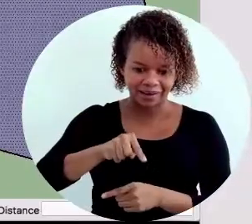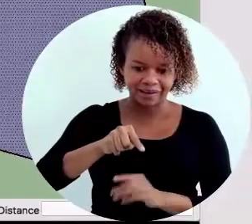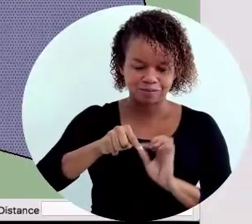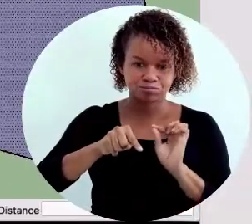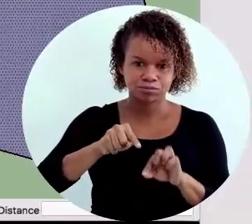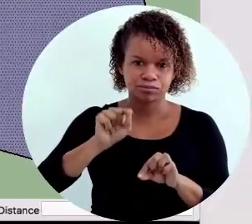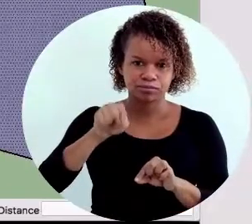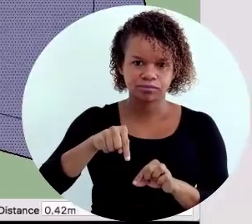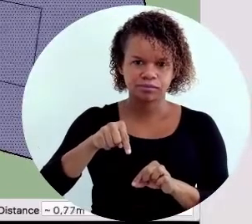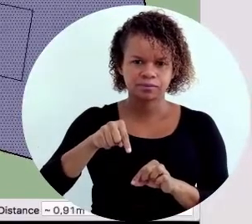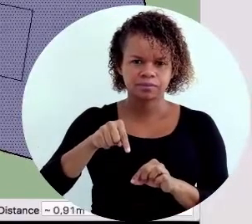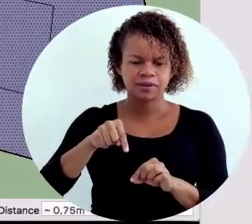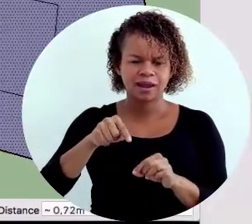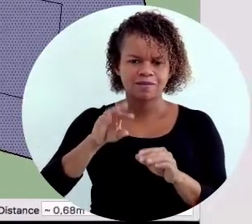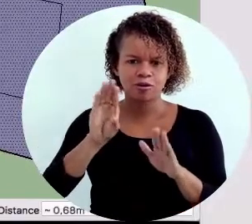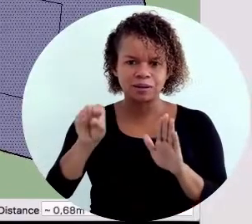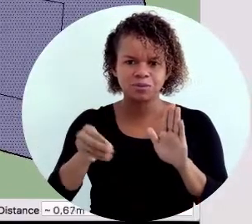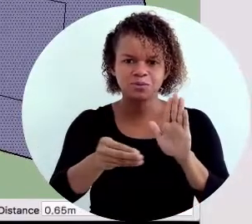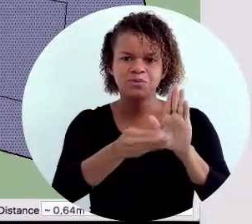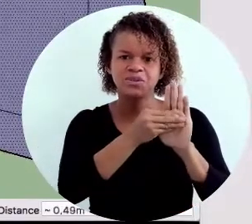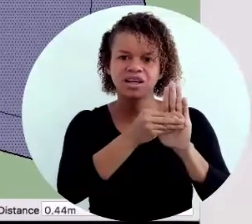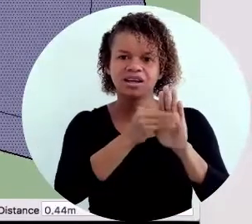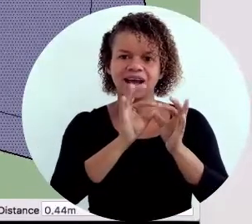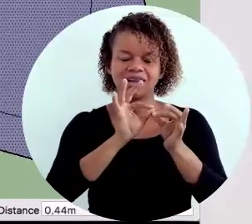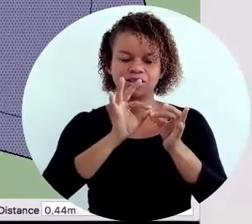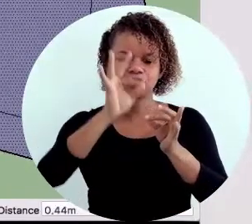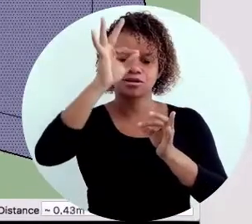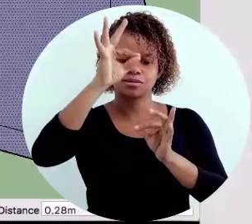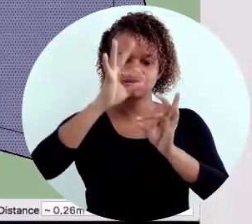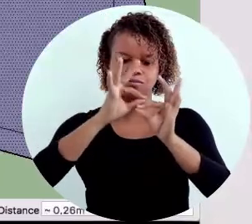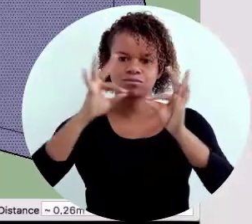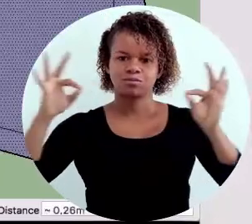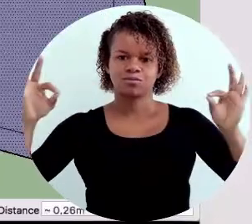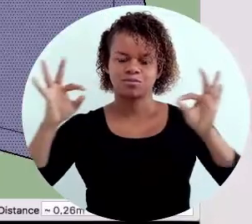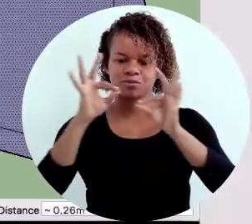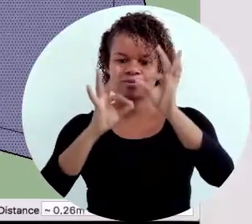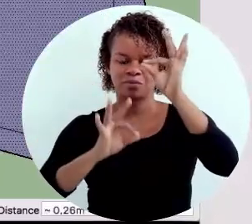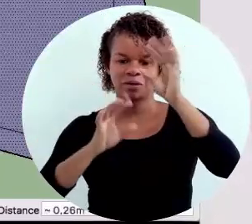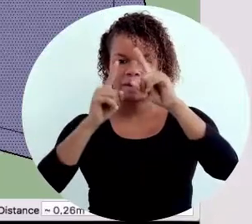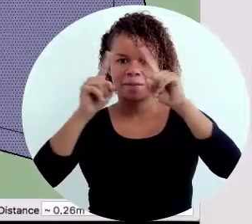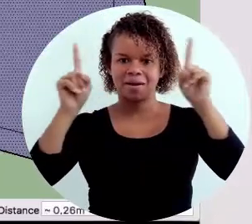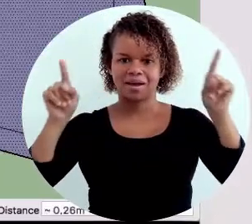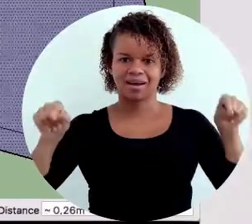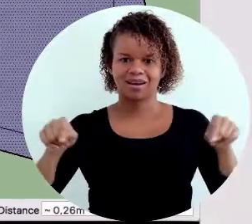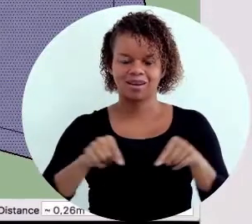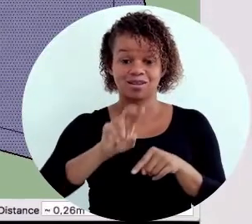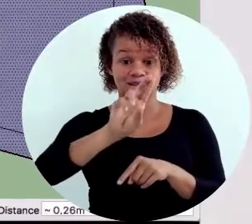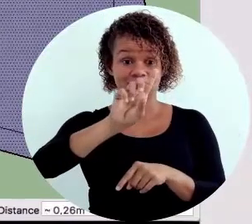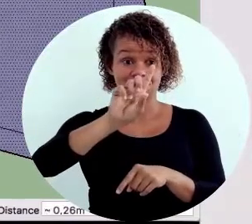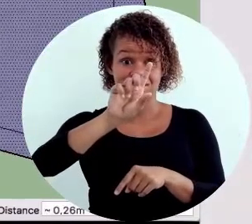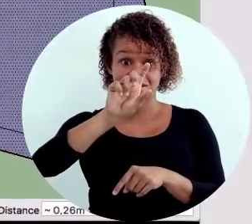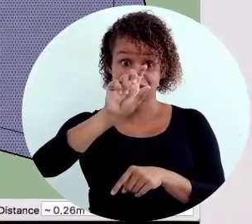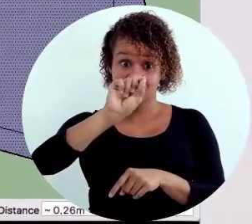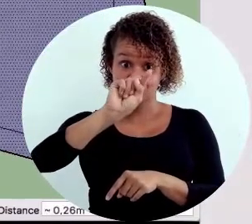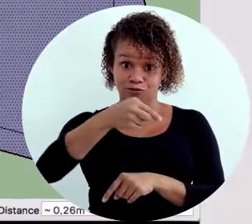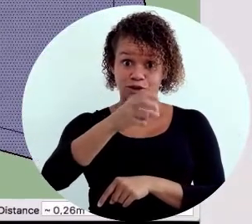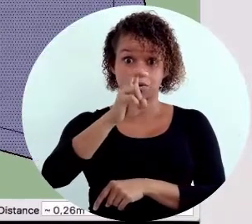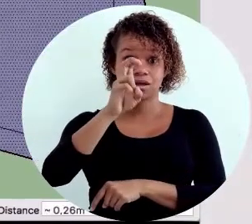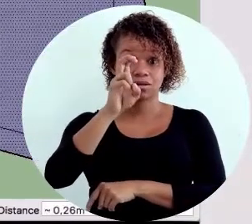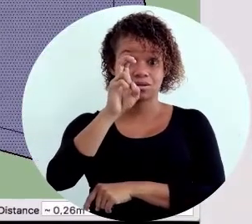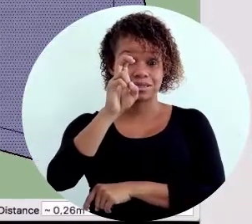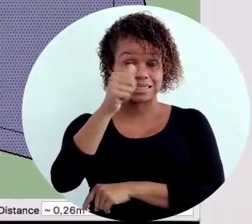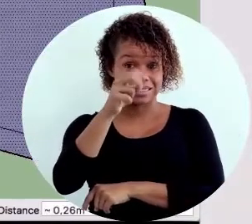clicar e vou inserir a distância da espessura da parede, que é de 0,15.